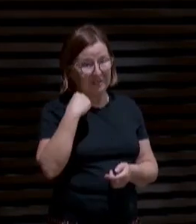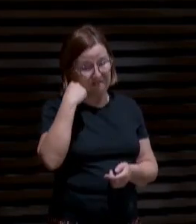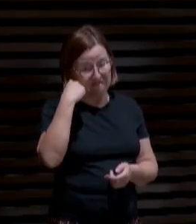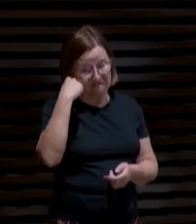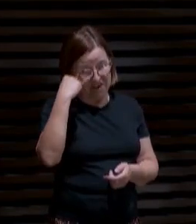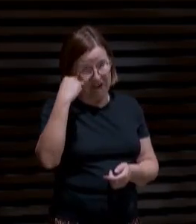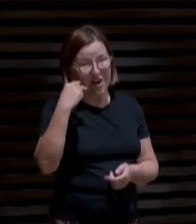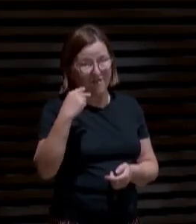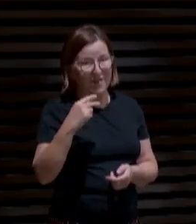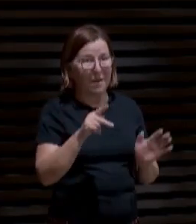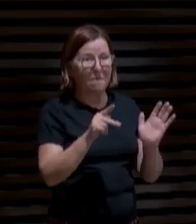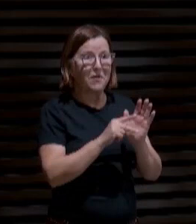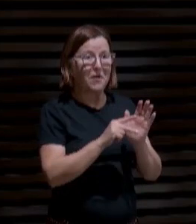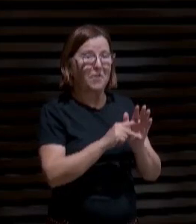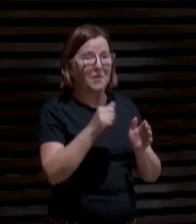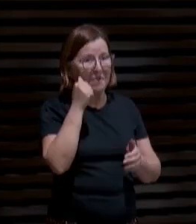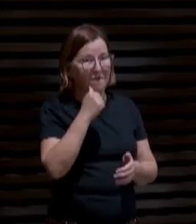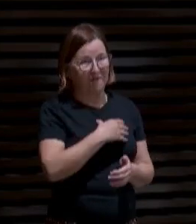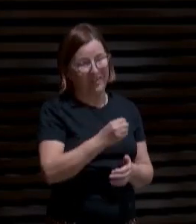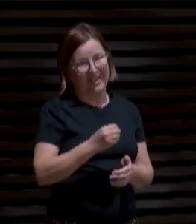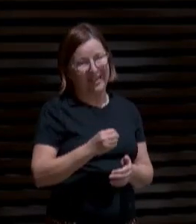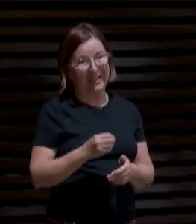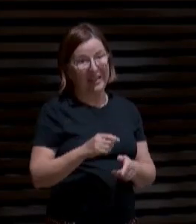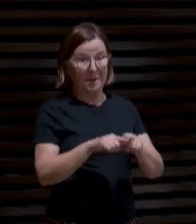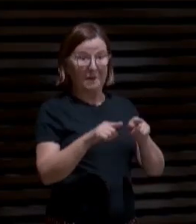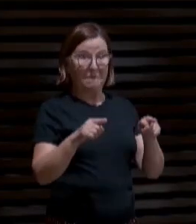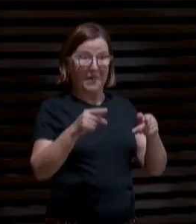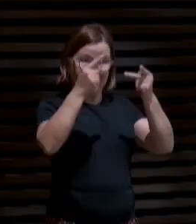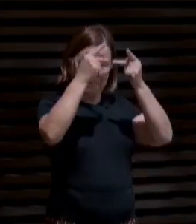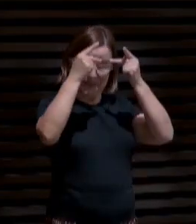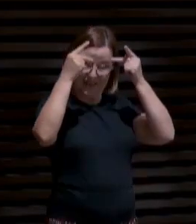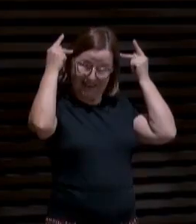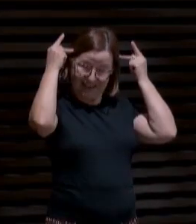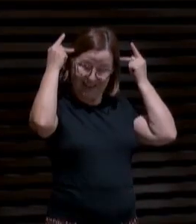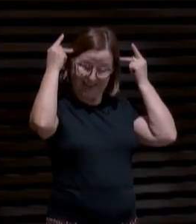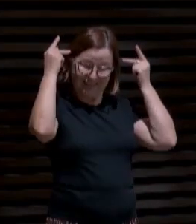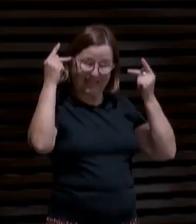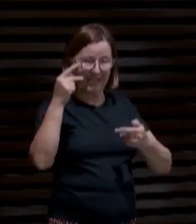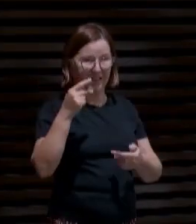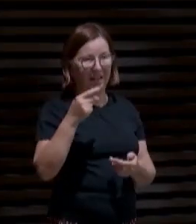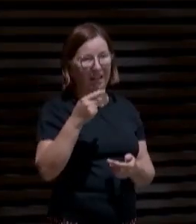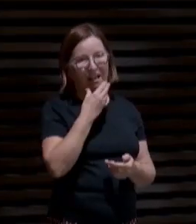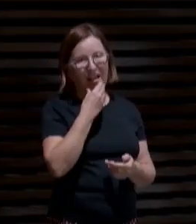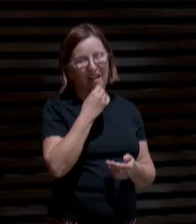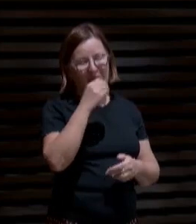filha. Mas Pilatos, querendo nobreza, porque ele era um homem fraco, os homens fracos buscam o poder através de